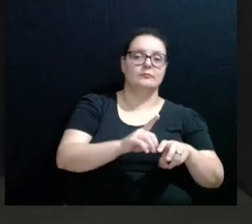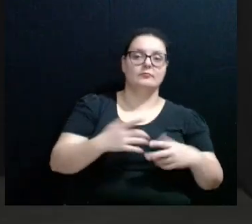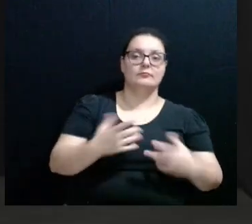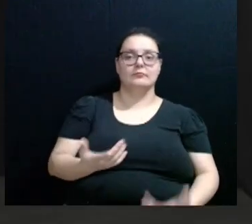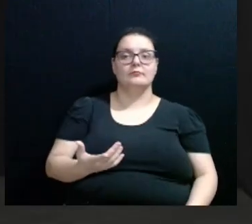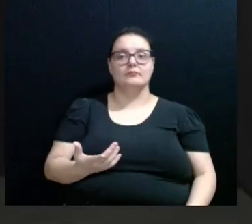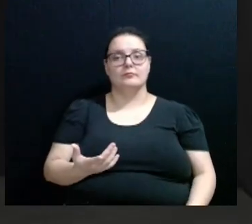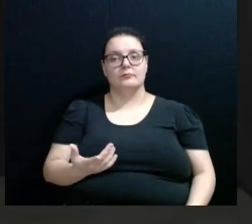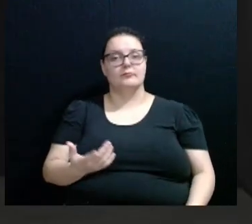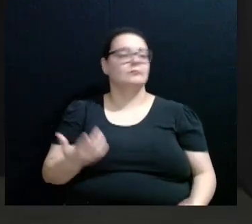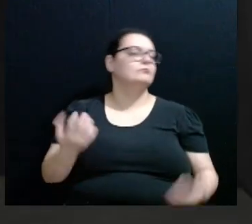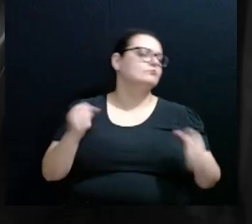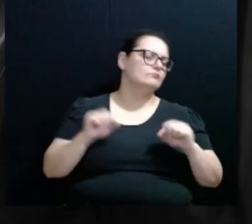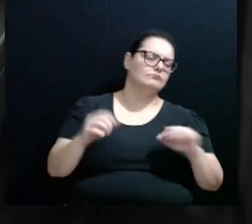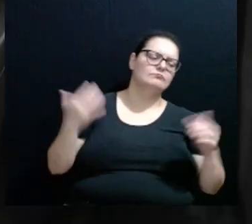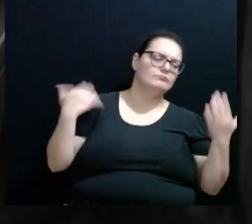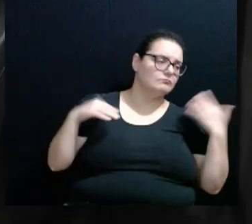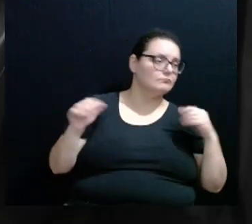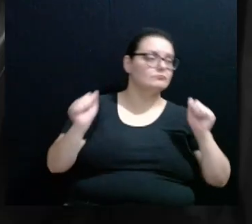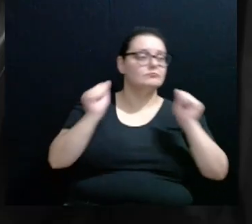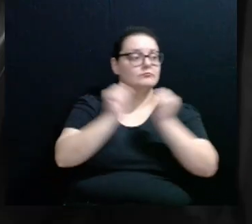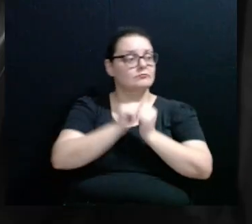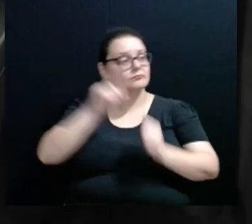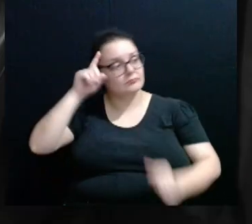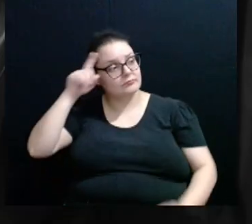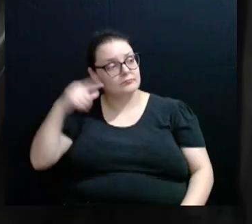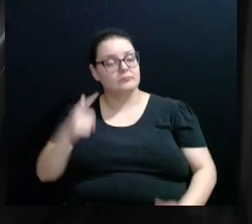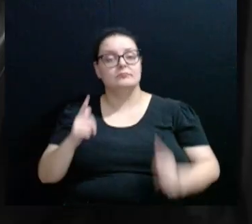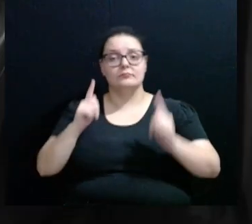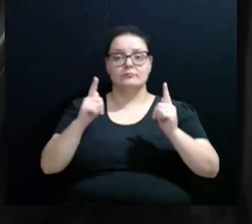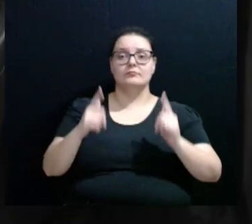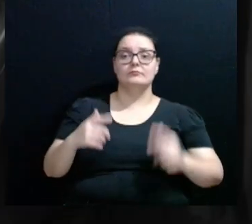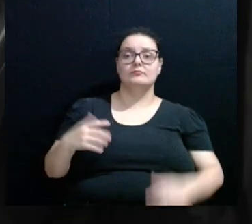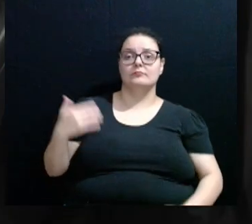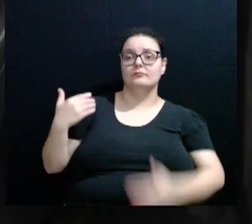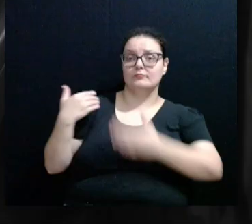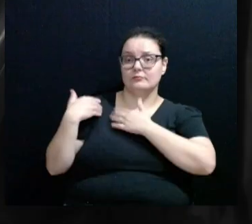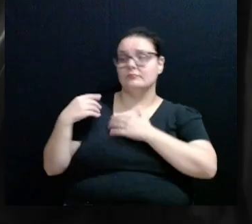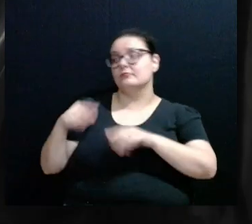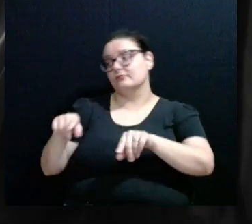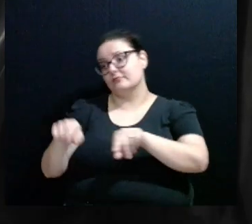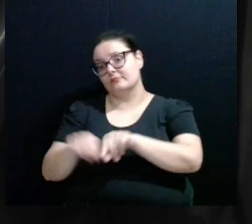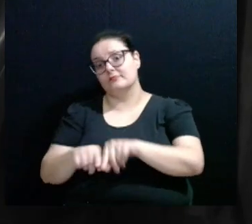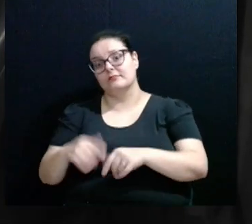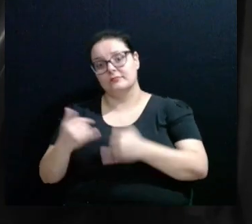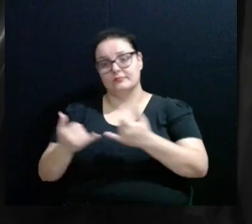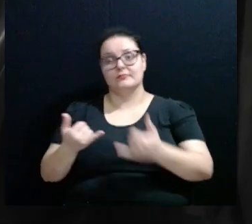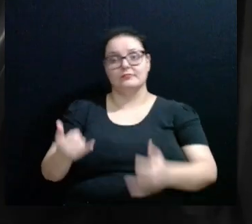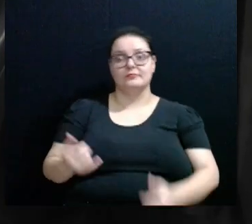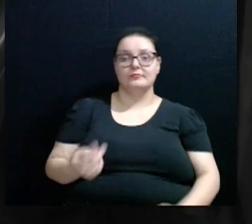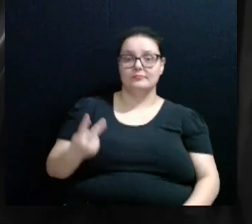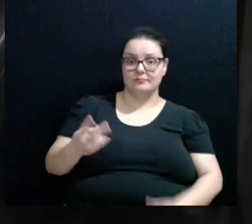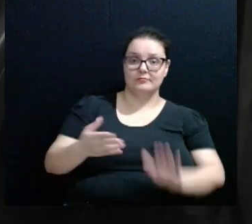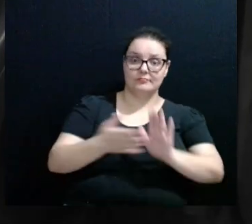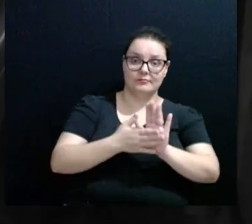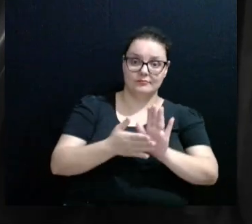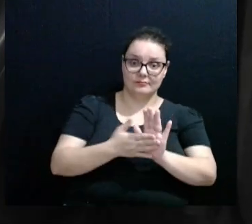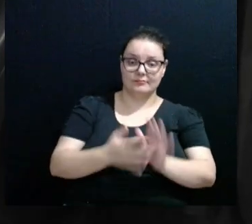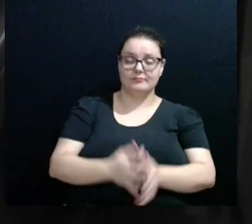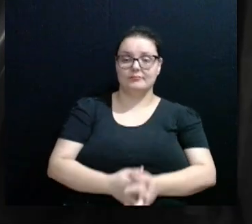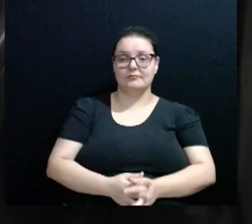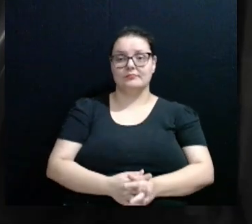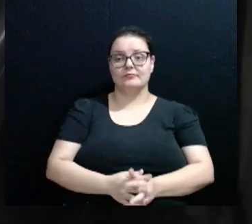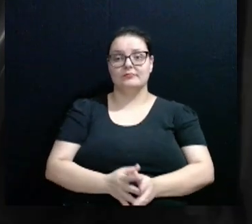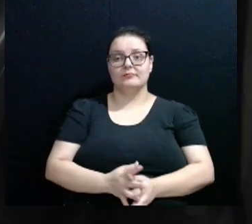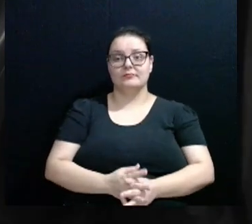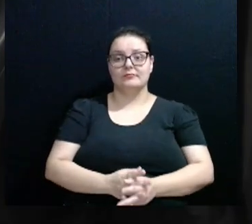pode passear, pode estar ali curtindo com seu tutor, né? Também tem um que eu brinco que tem duas propostas que daí não transformar em lei,